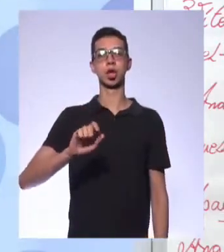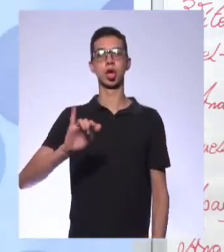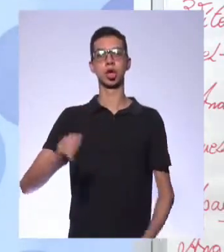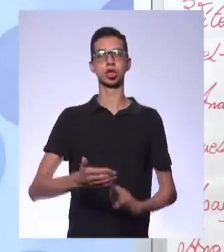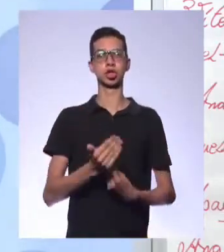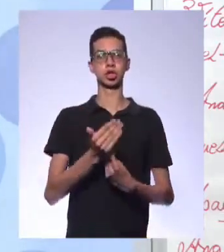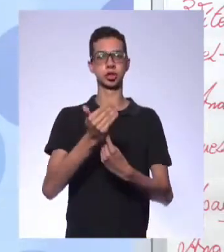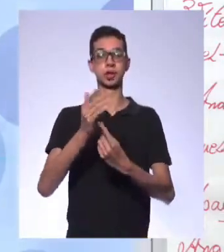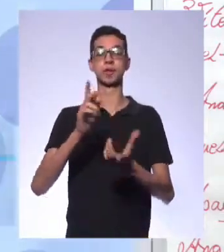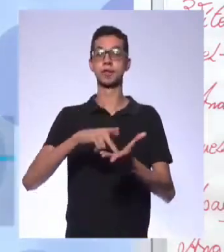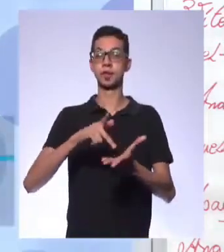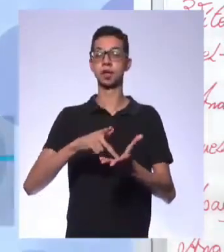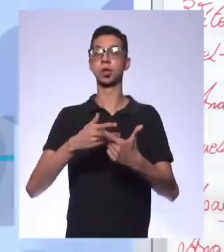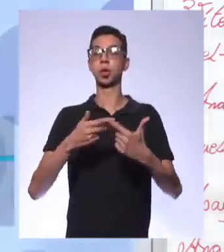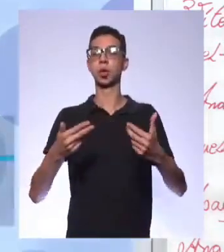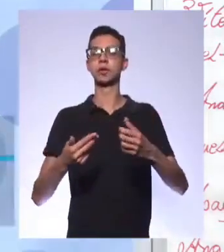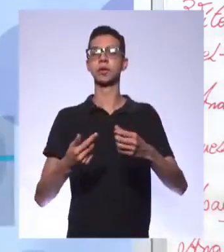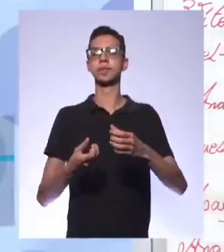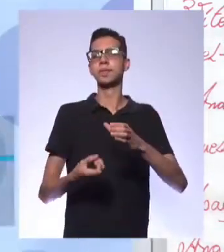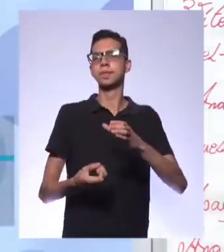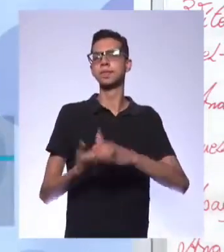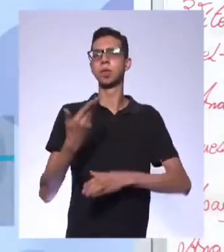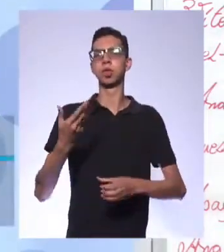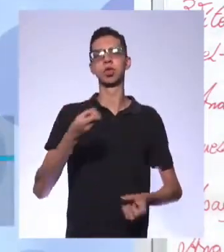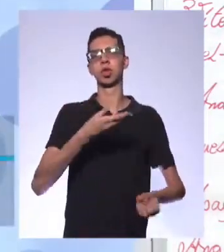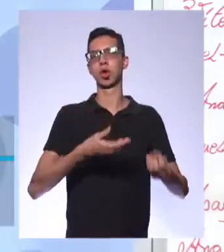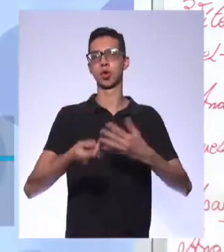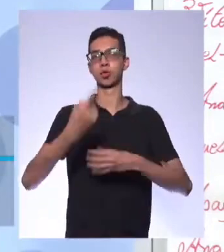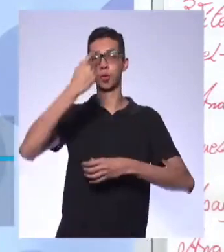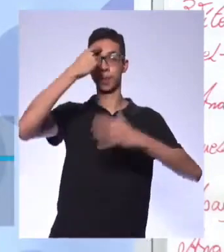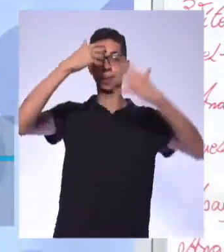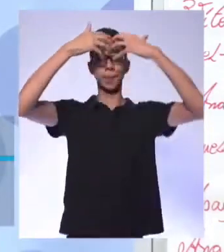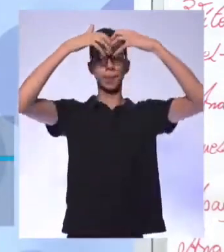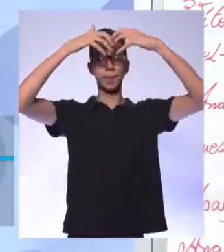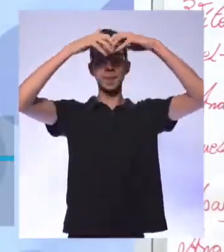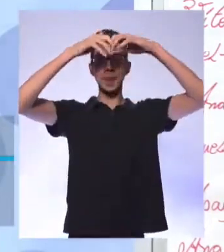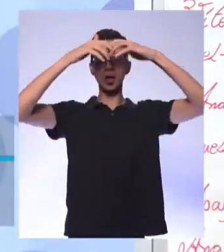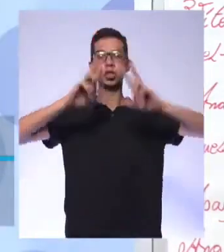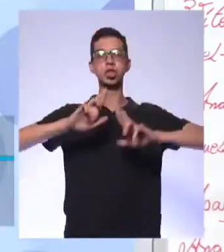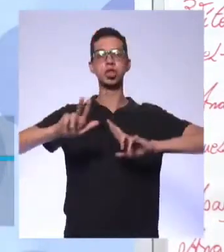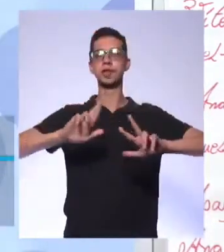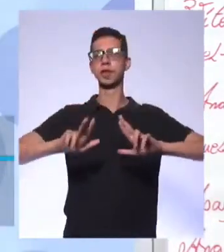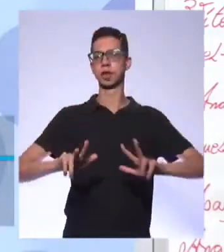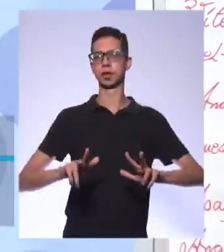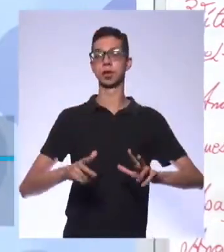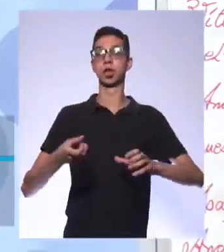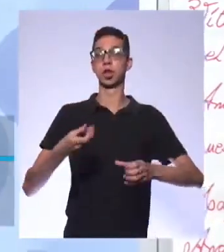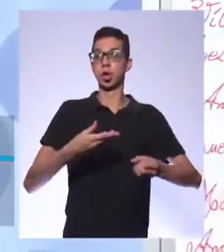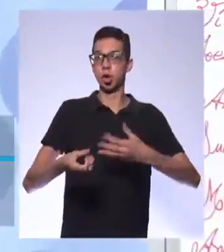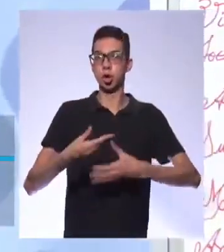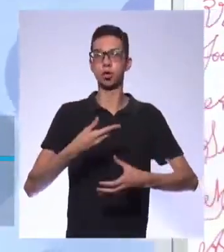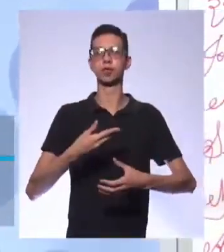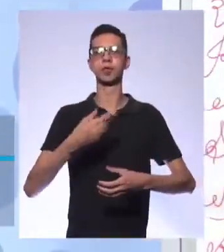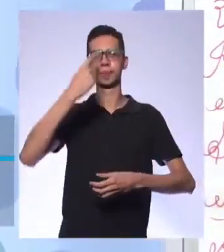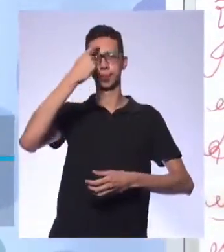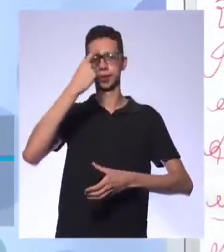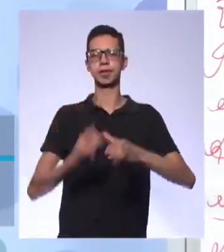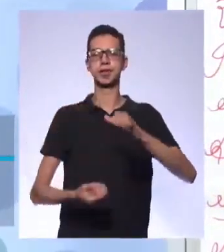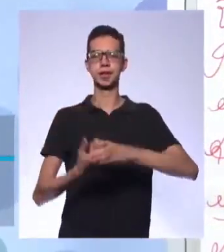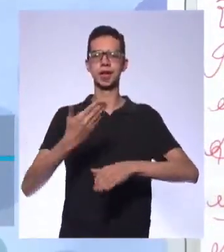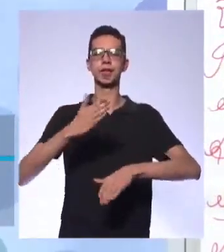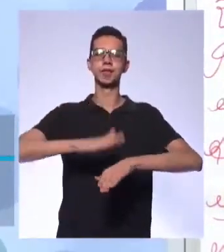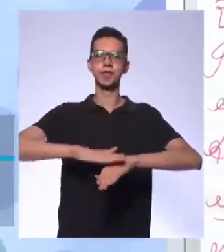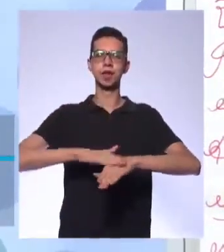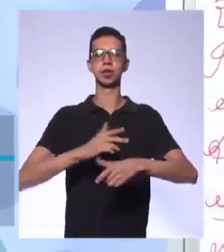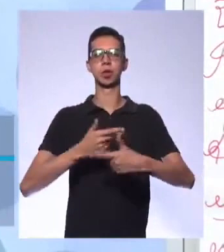traz inovação, a gente traz novas formas de pensar, de reproduzir, de produzir algo, né? Tanto na área